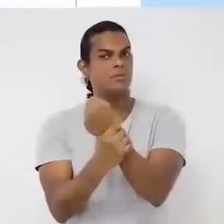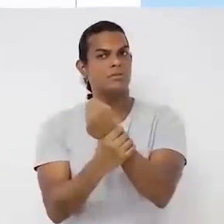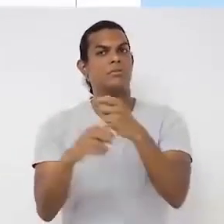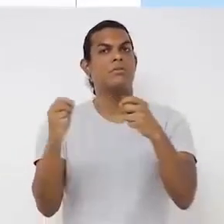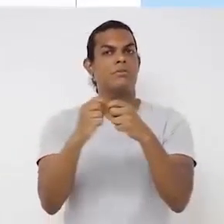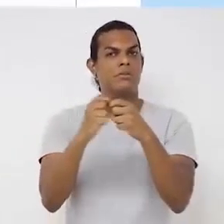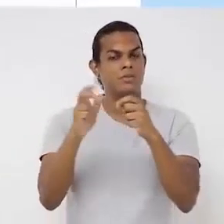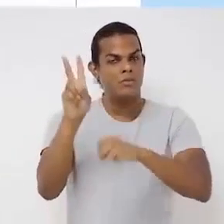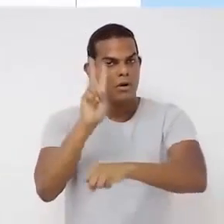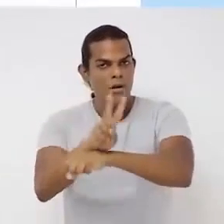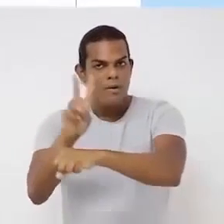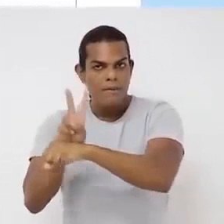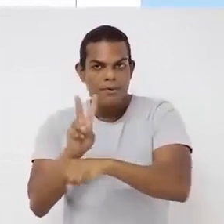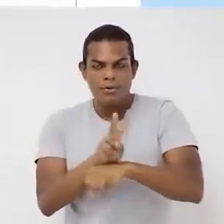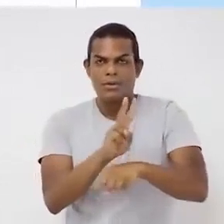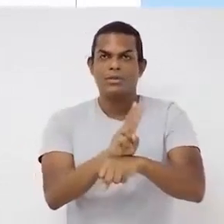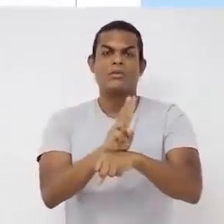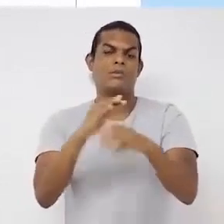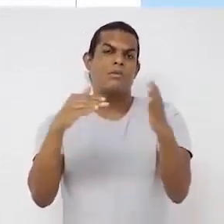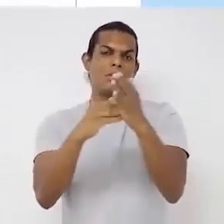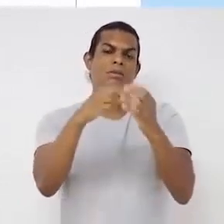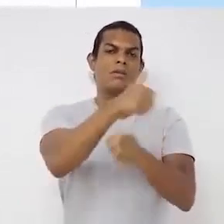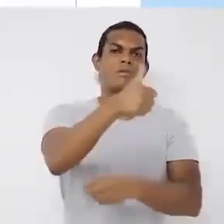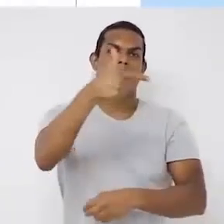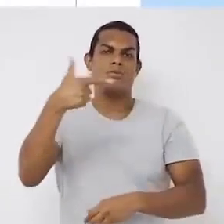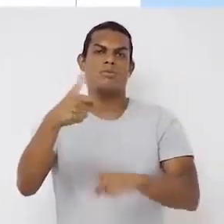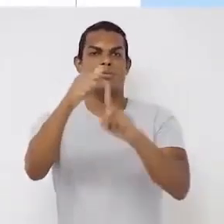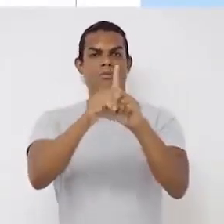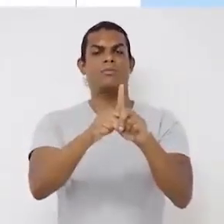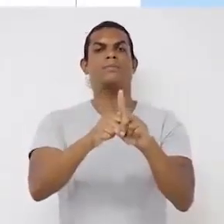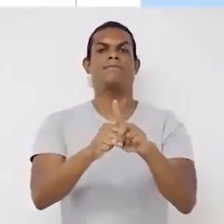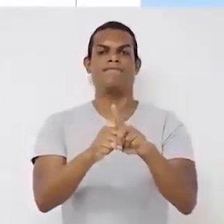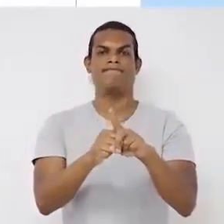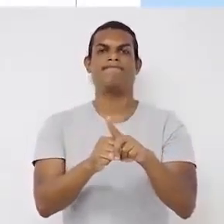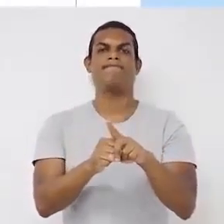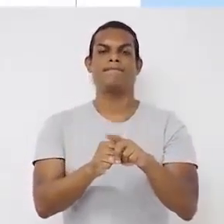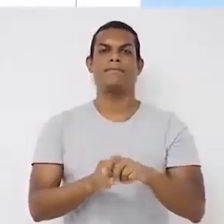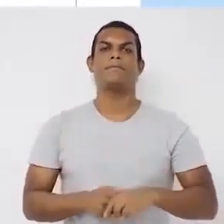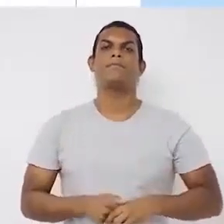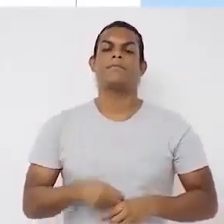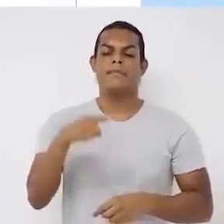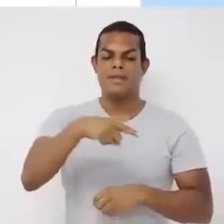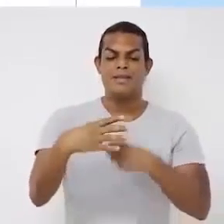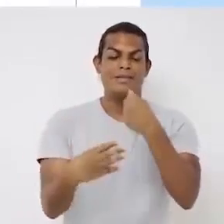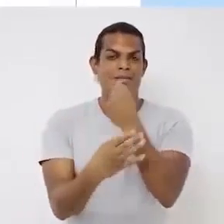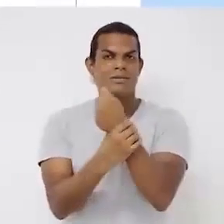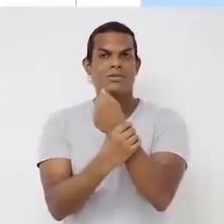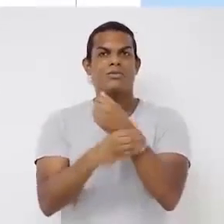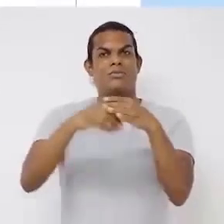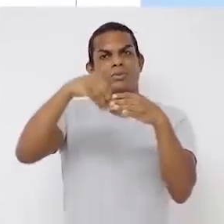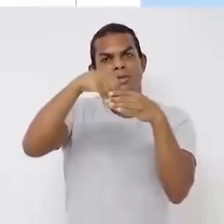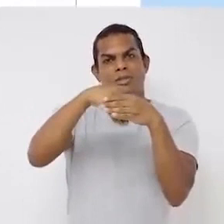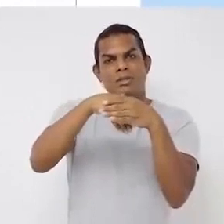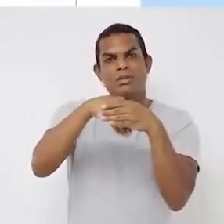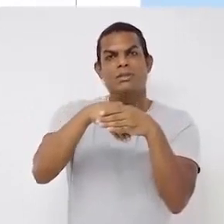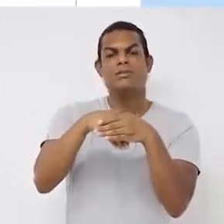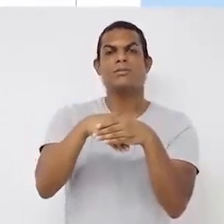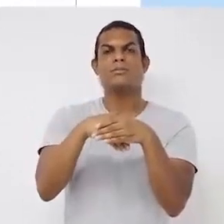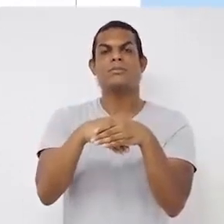uma cobertura durante os próximos 12 meses. Esse seguro fica classificado como